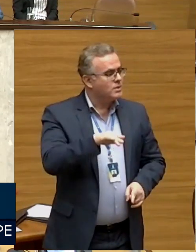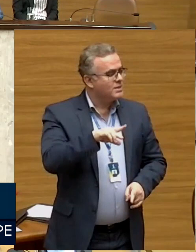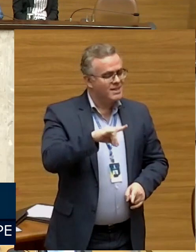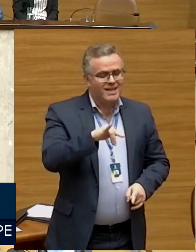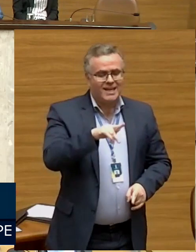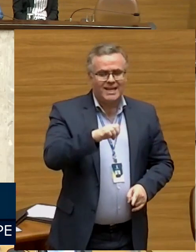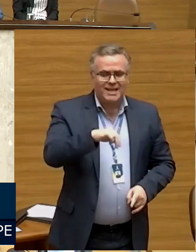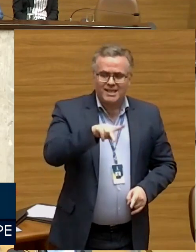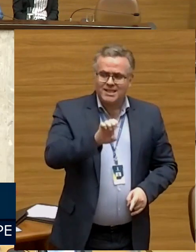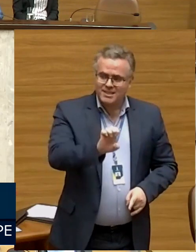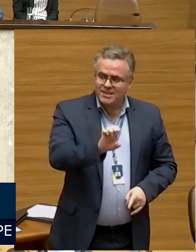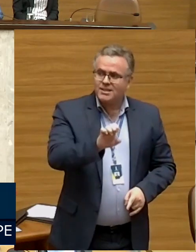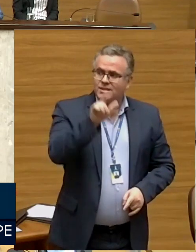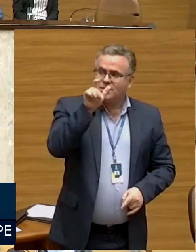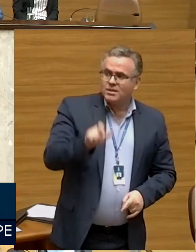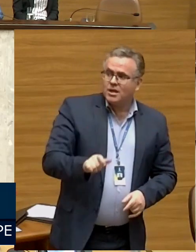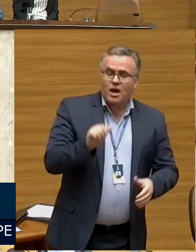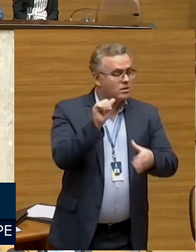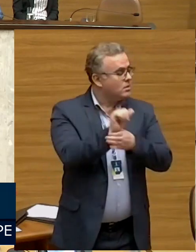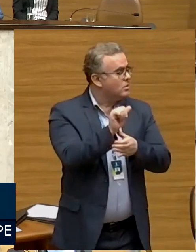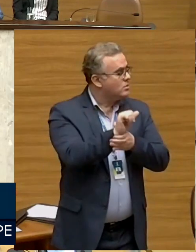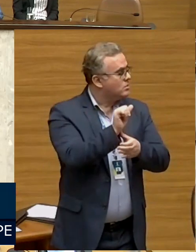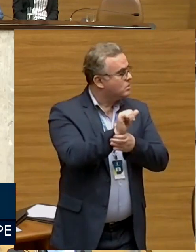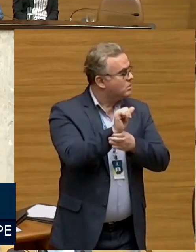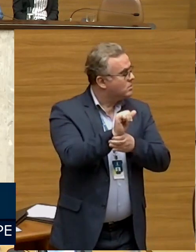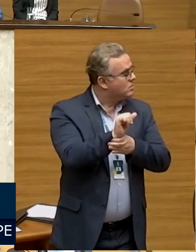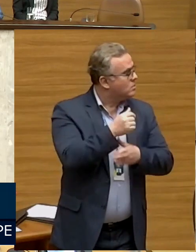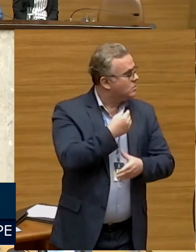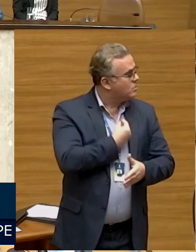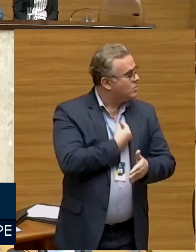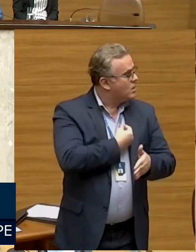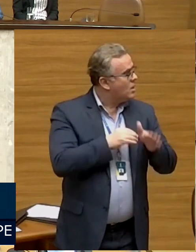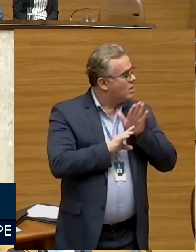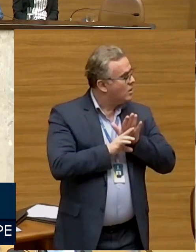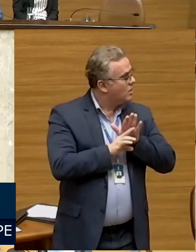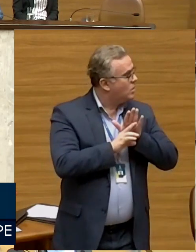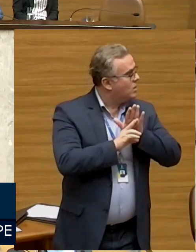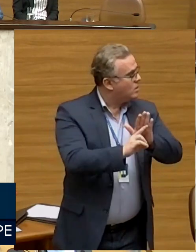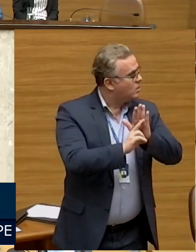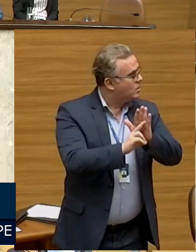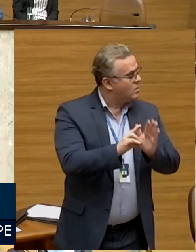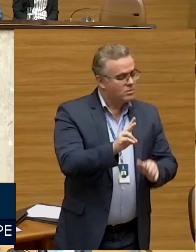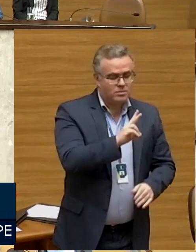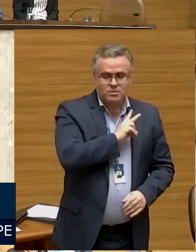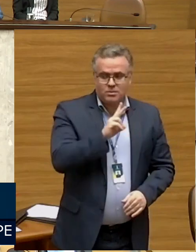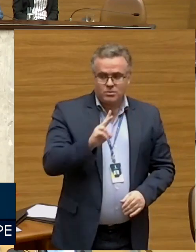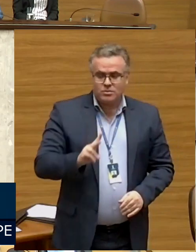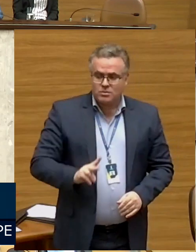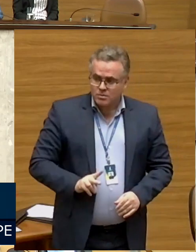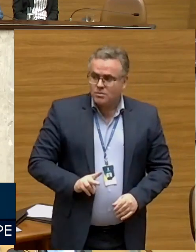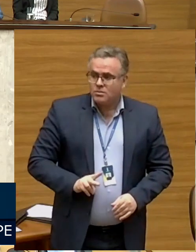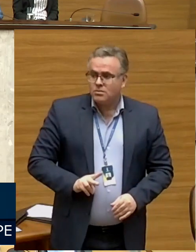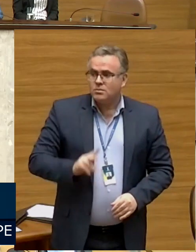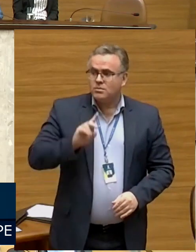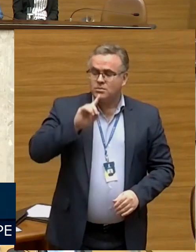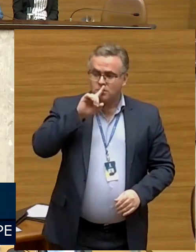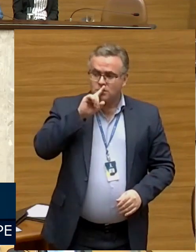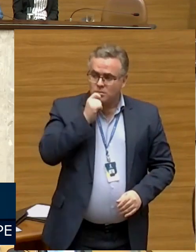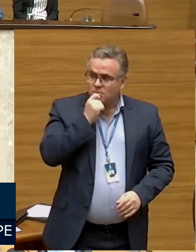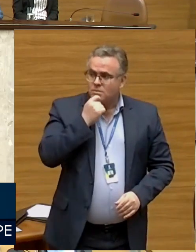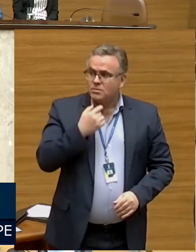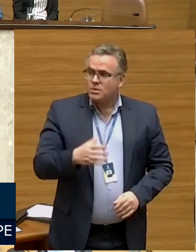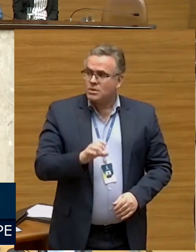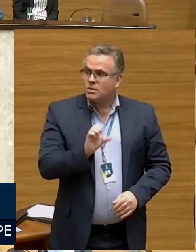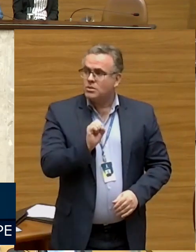Lima, né, que é assessora, né, está representando a vereadora de Aracaju, a